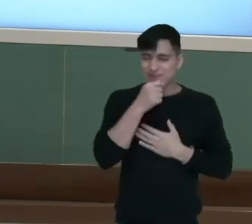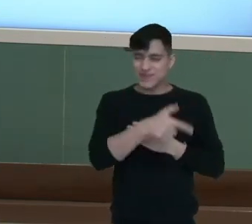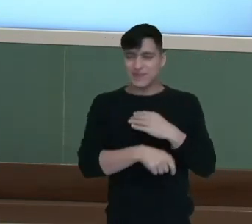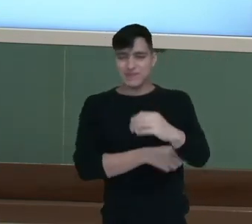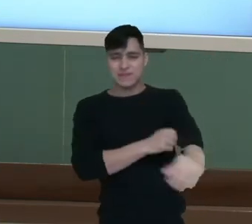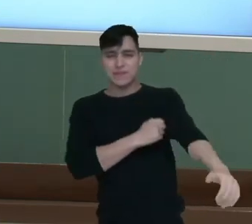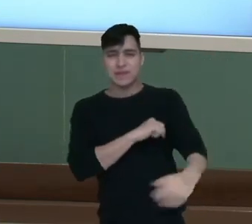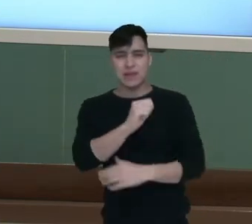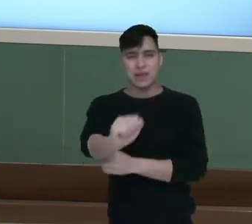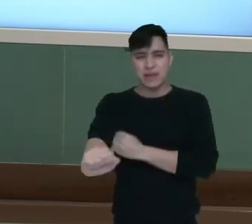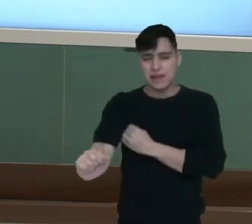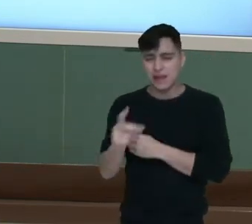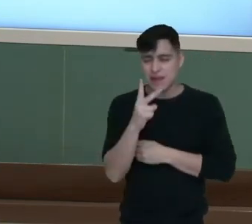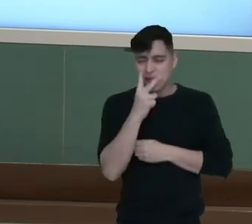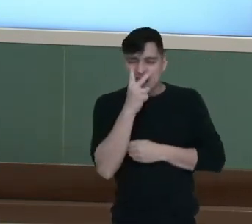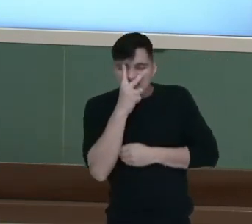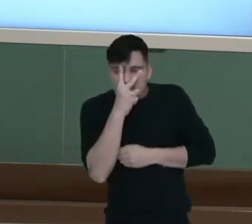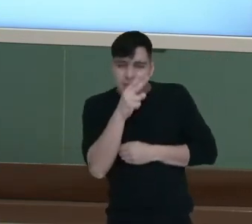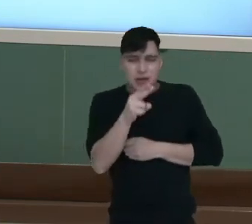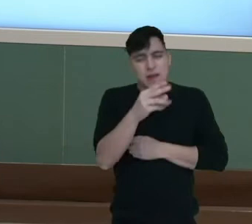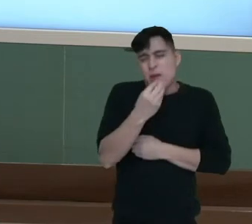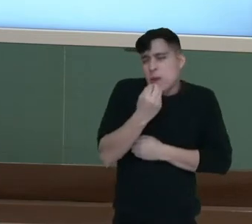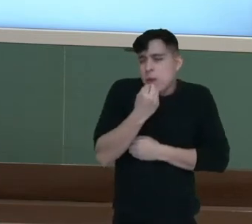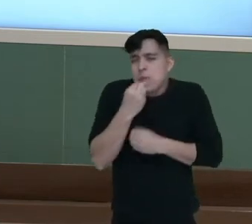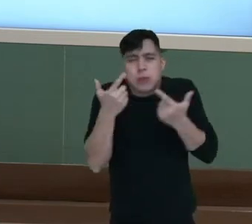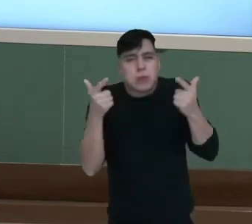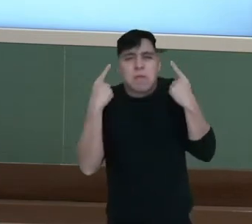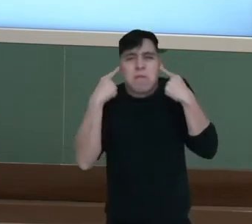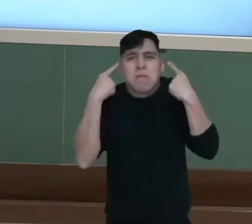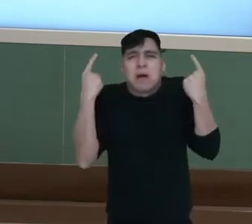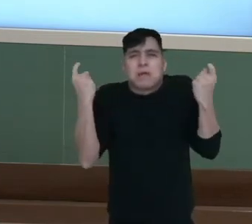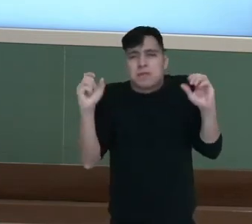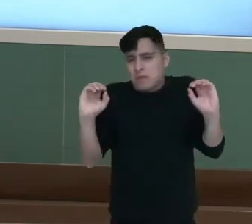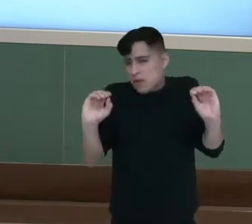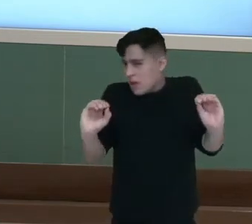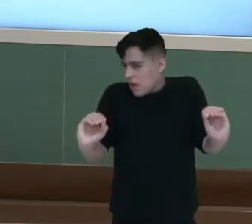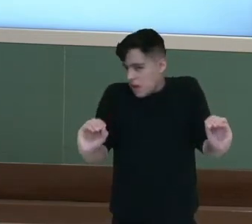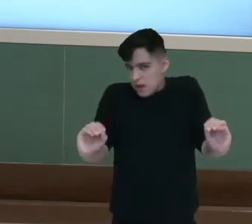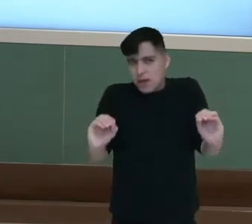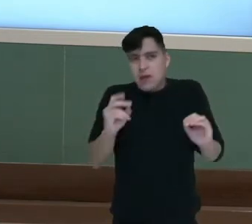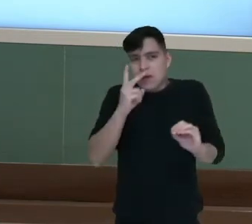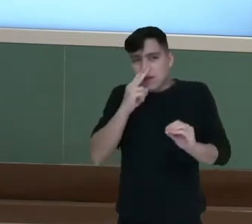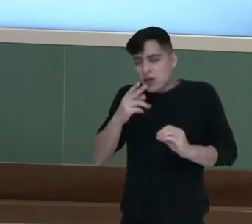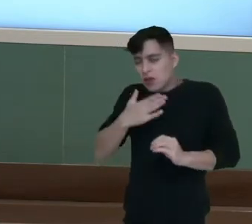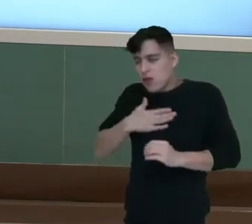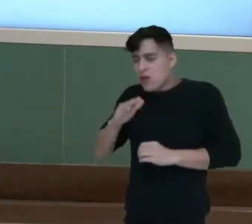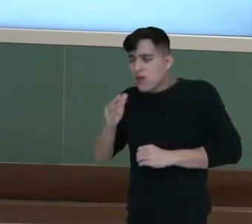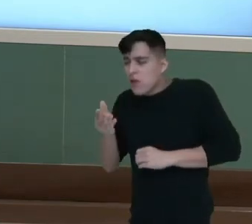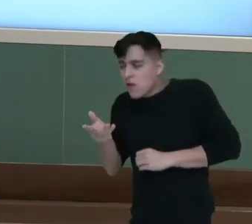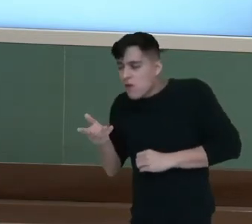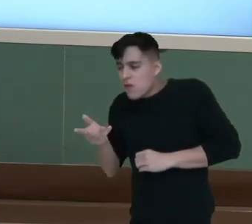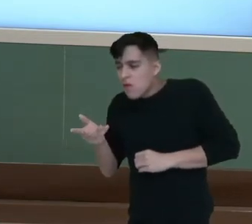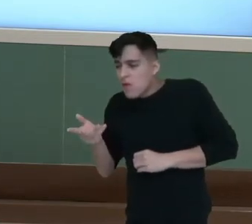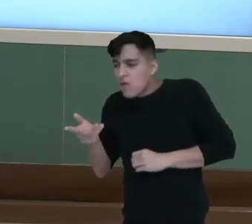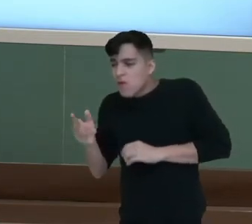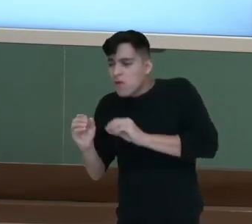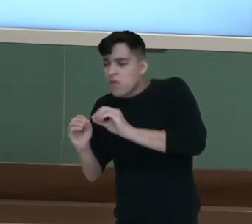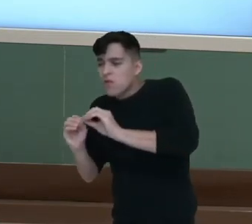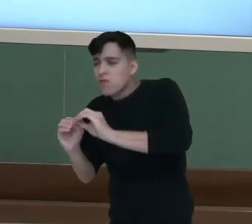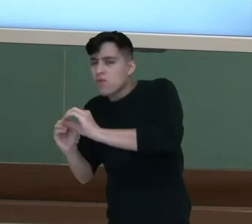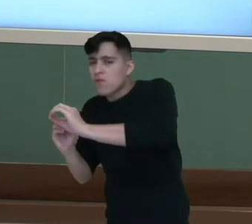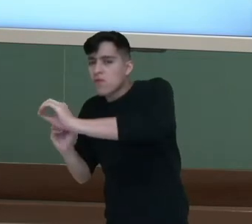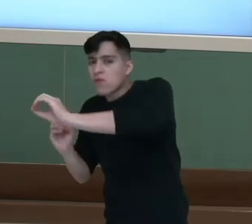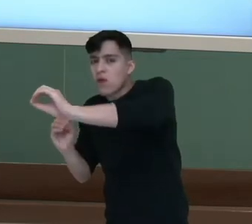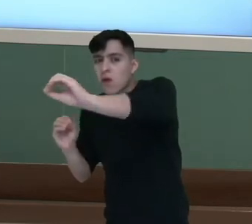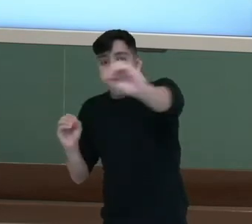fico brincando como se fosse claro que não tem o barulho, né, mas seria assim, você estaria devagarinho e aí